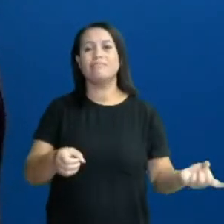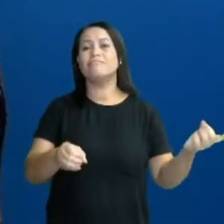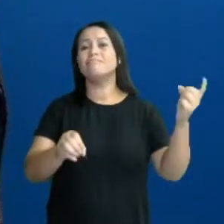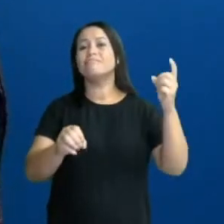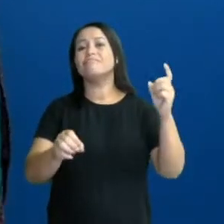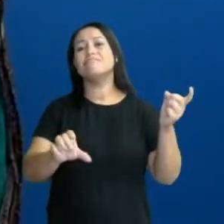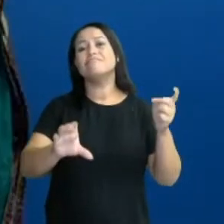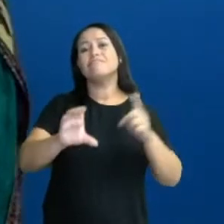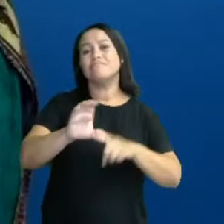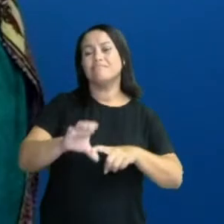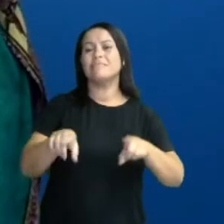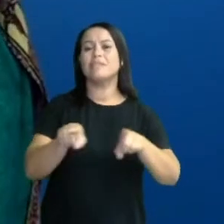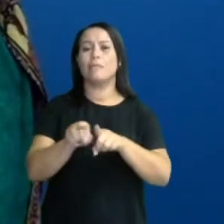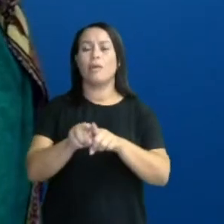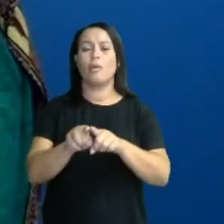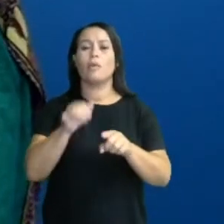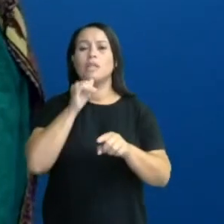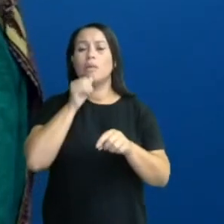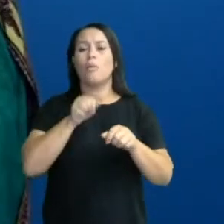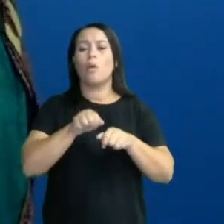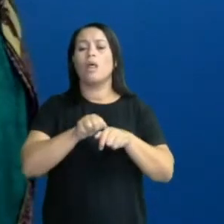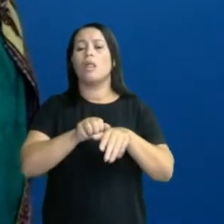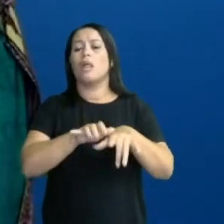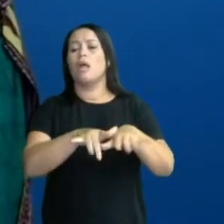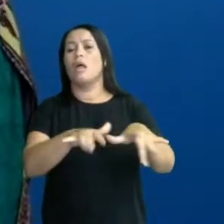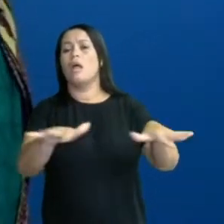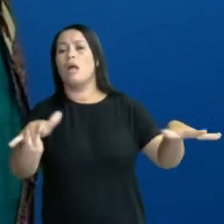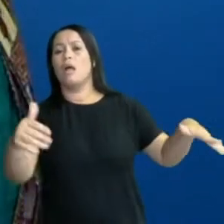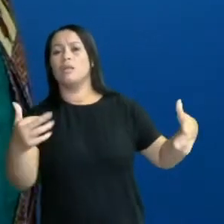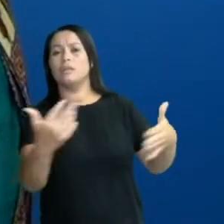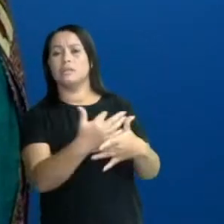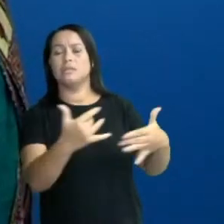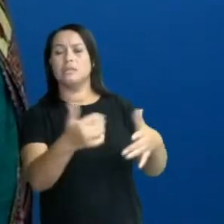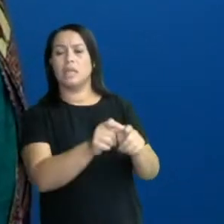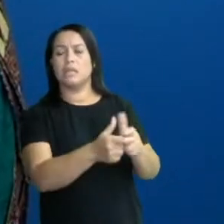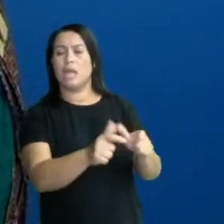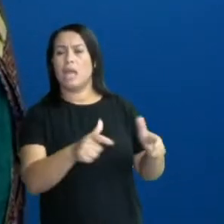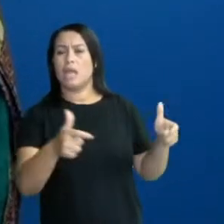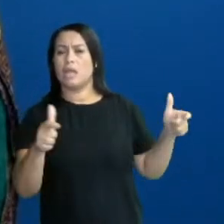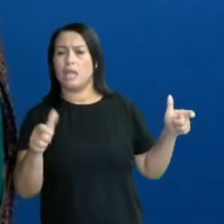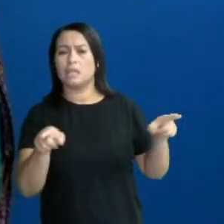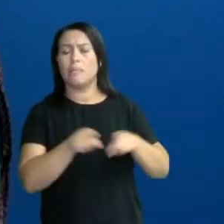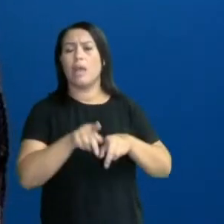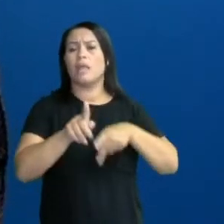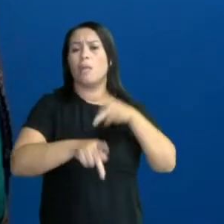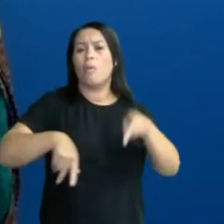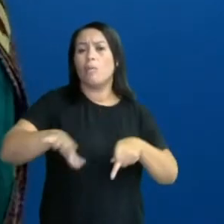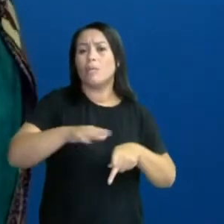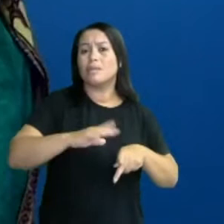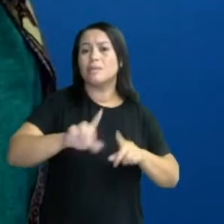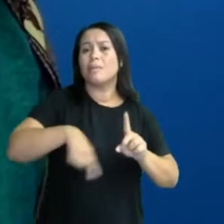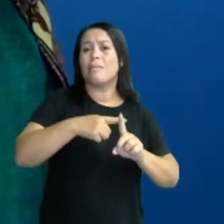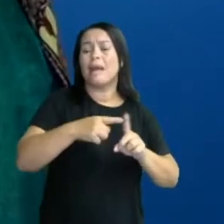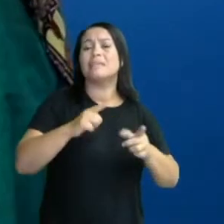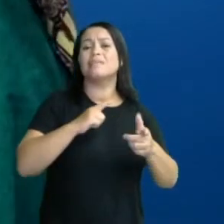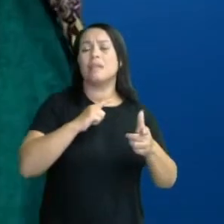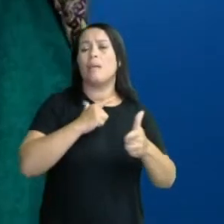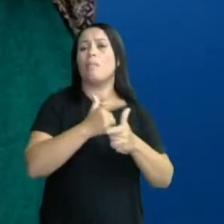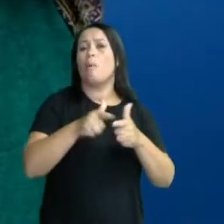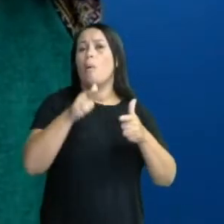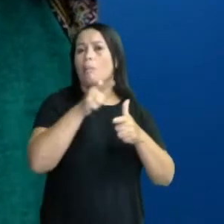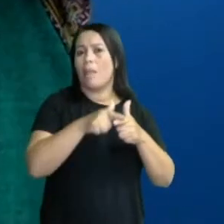que quando se urbaniza muito rápido uma cidade, ela cresce rápido, o número da população e tudo mais, acabam surgindo